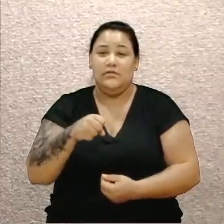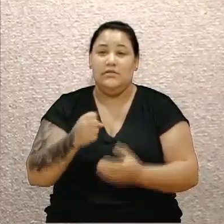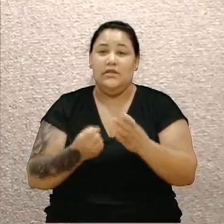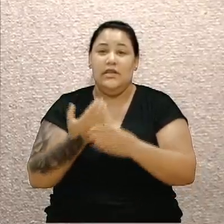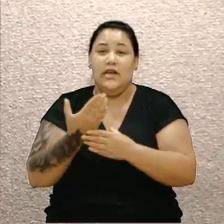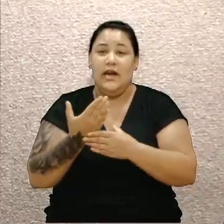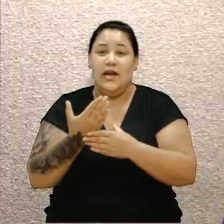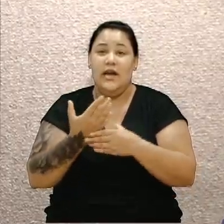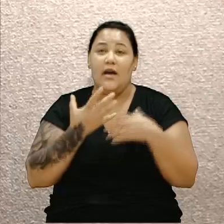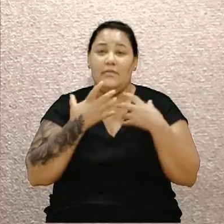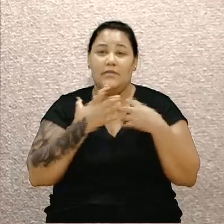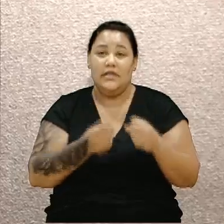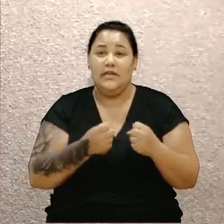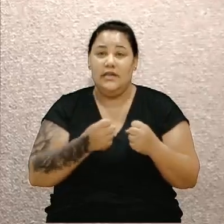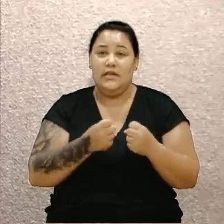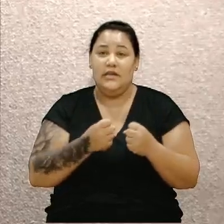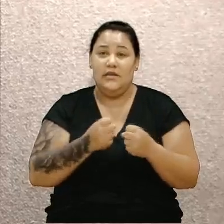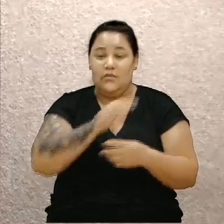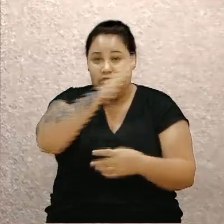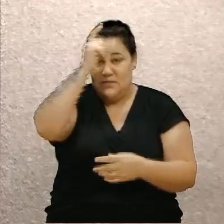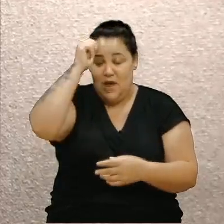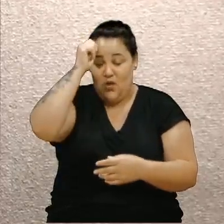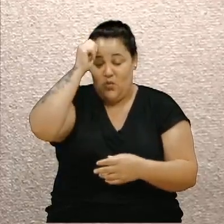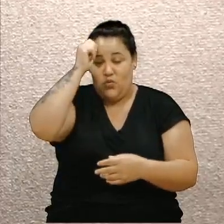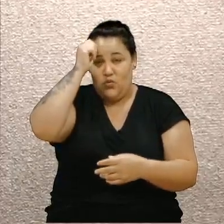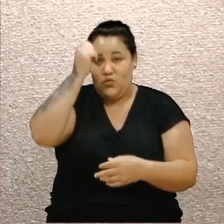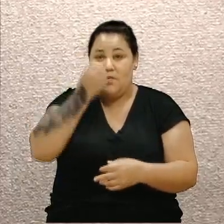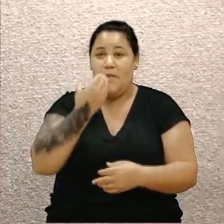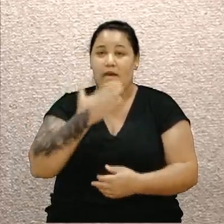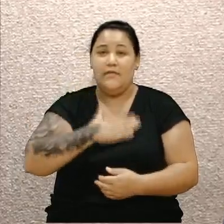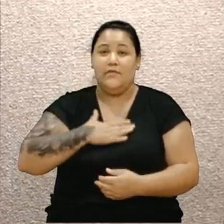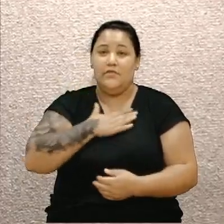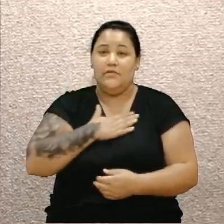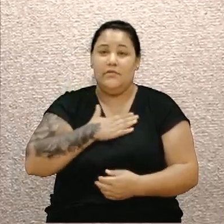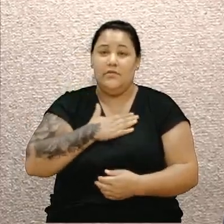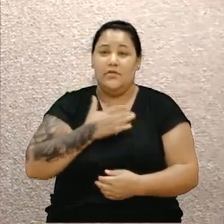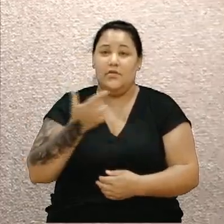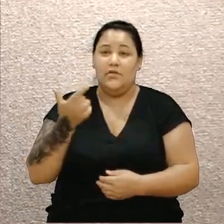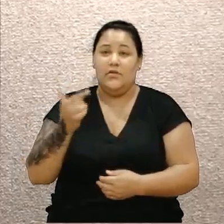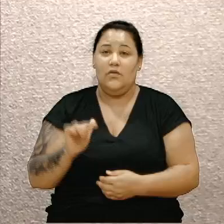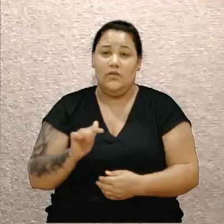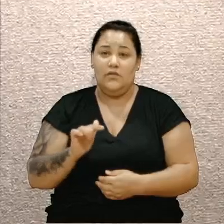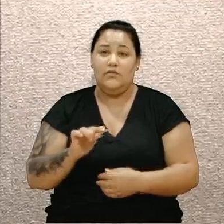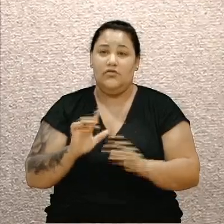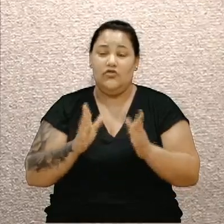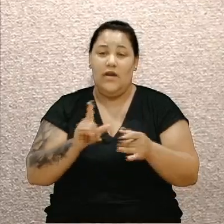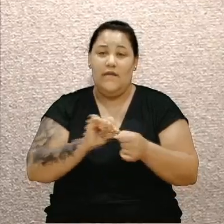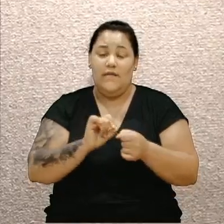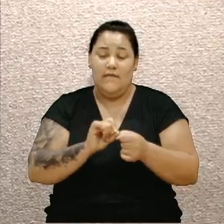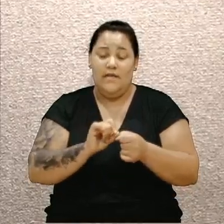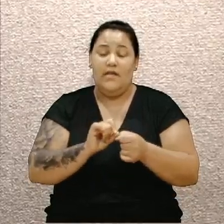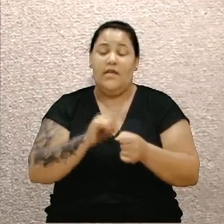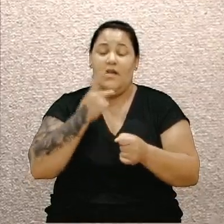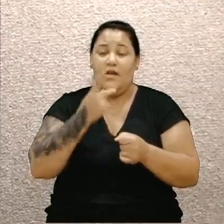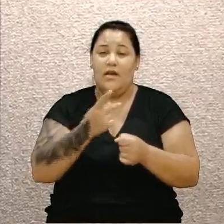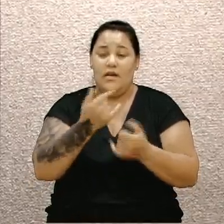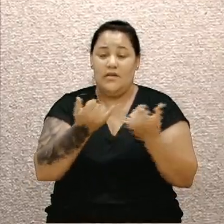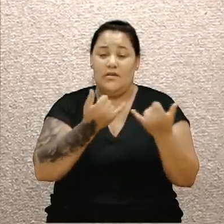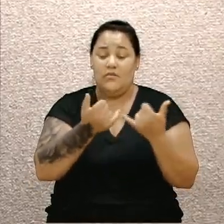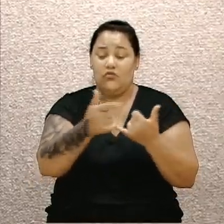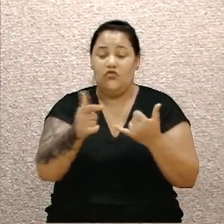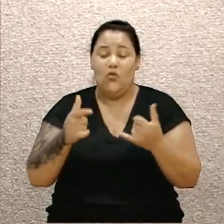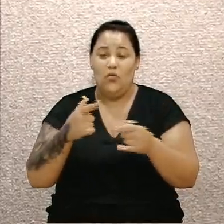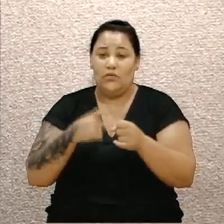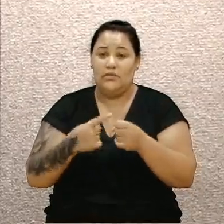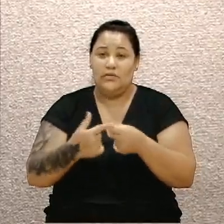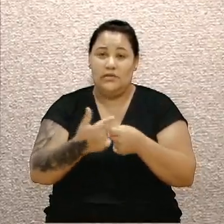Secretaria Municipal de Bem-Estar Animal. E eu, como já falei outrora, trago aqui exemplo de outras cidades para que nós